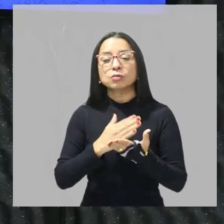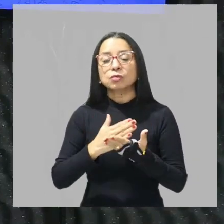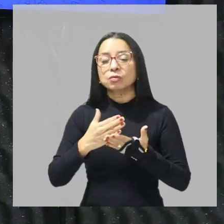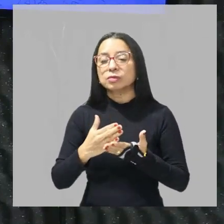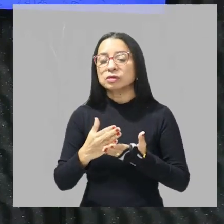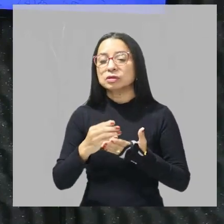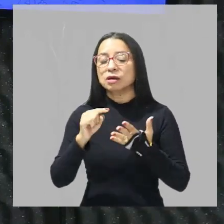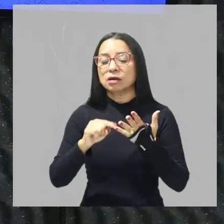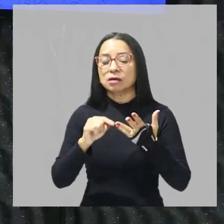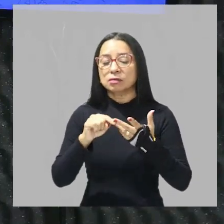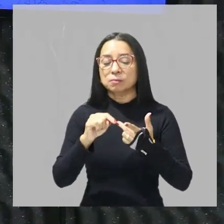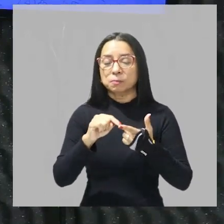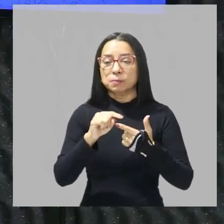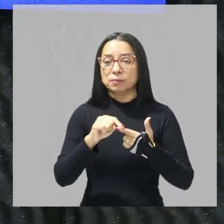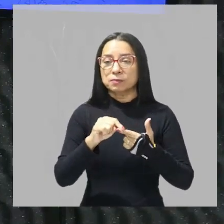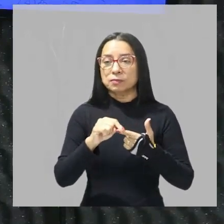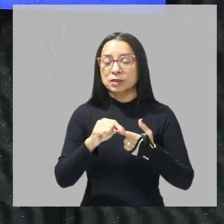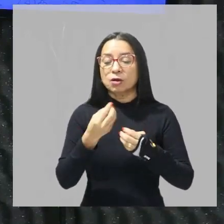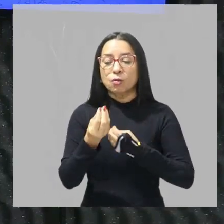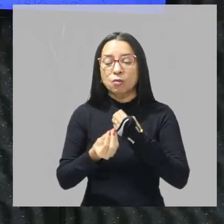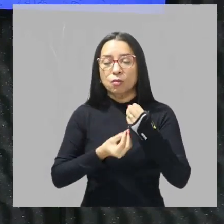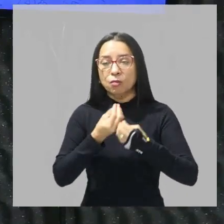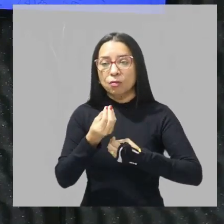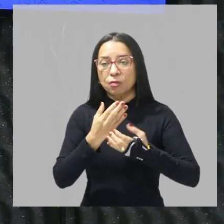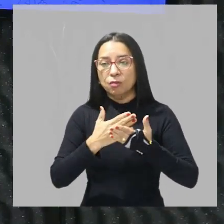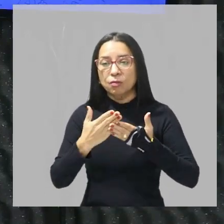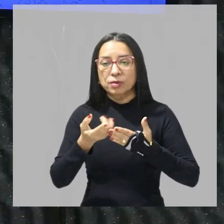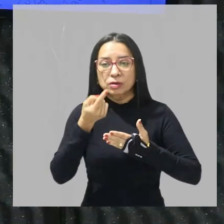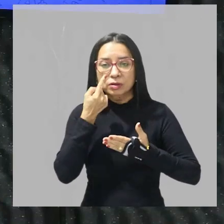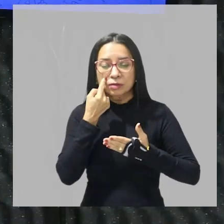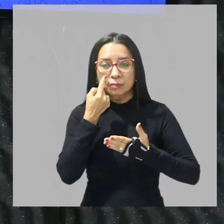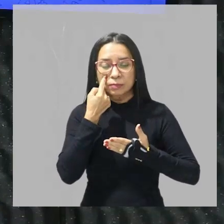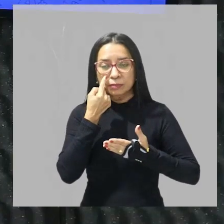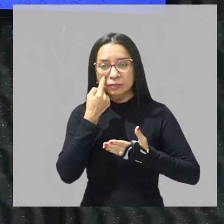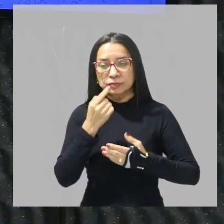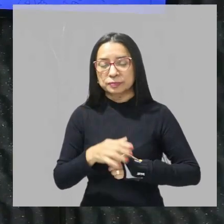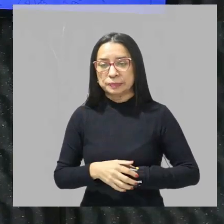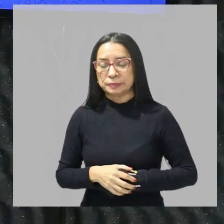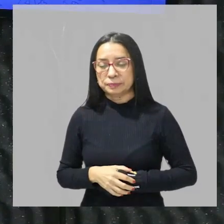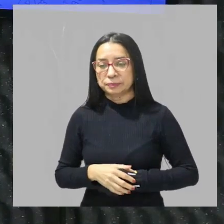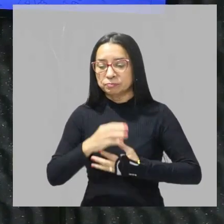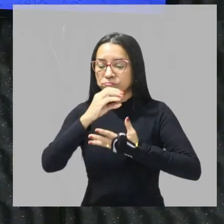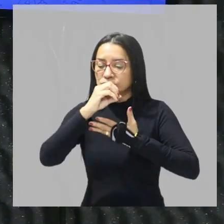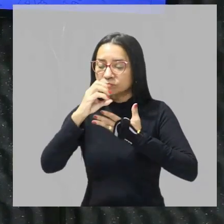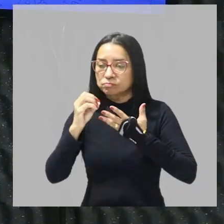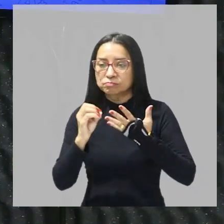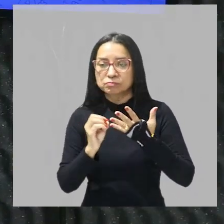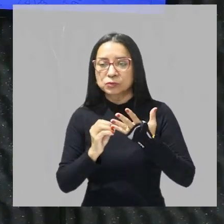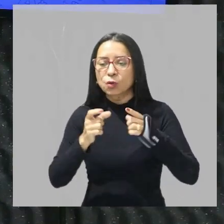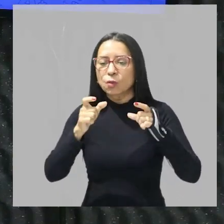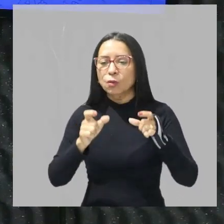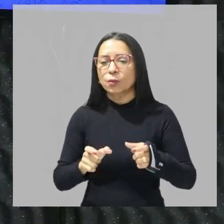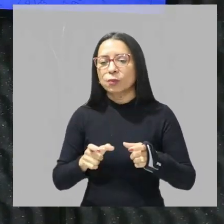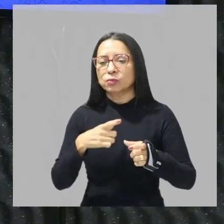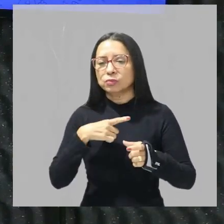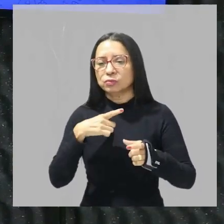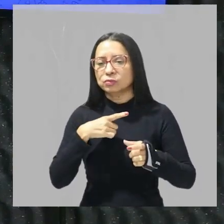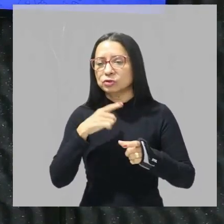a contar, como é que a gente começa a analisar a nossa teia alimentar? Onde é que estão os indivíduos que